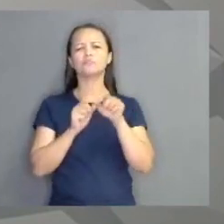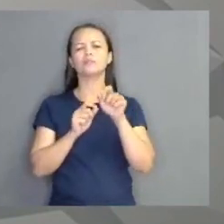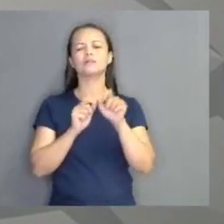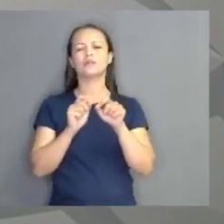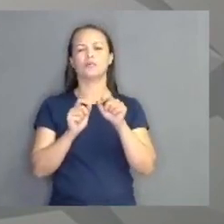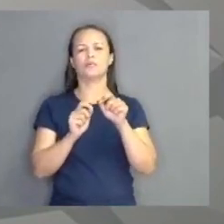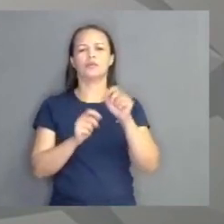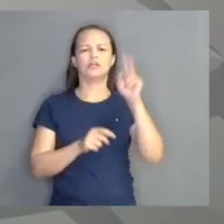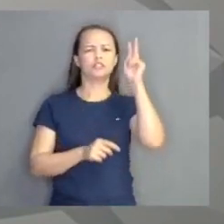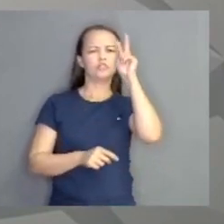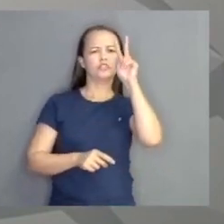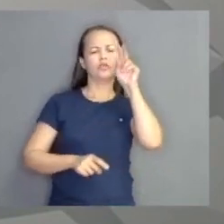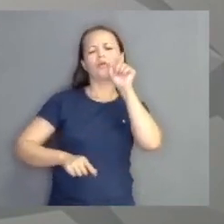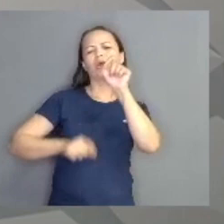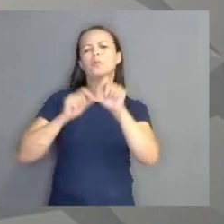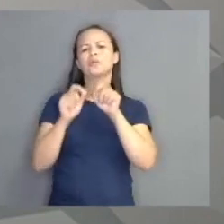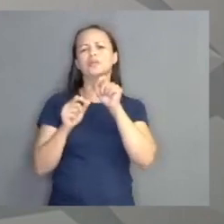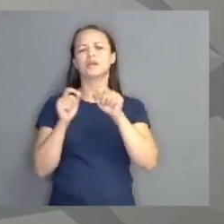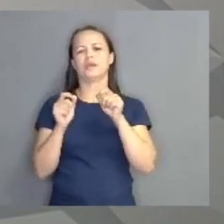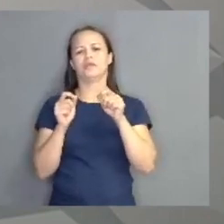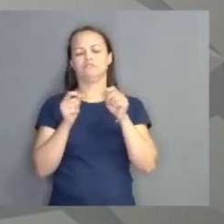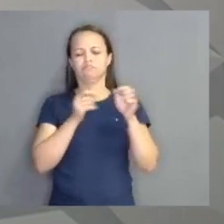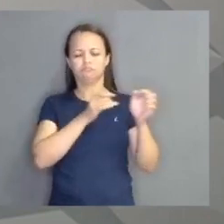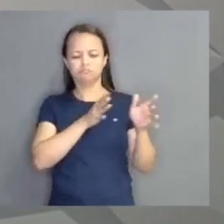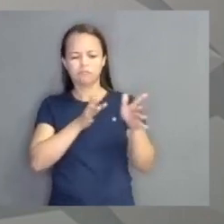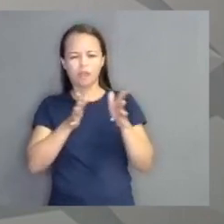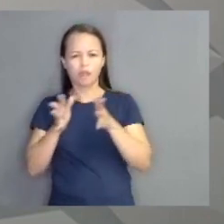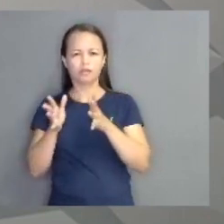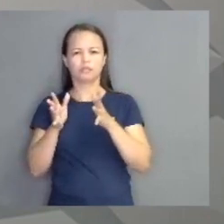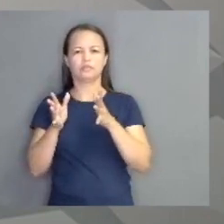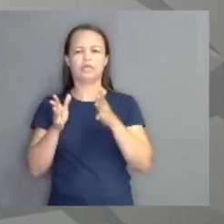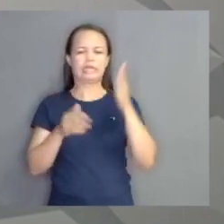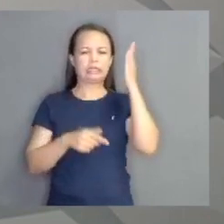história? Vamos ver por todos os meios para tentar entender de